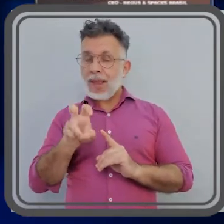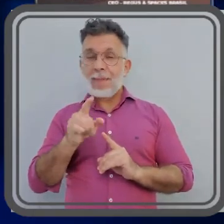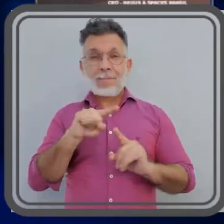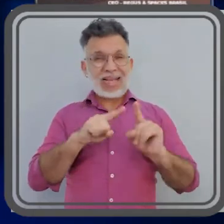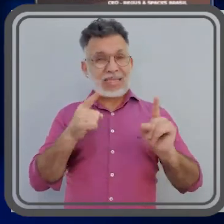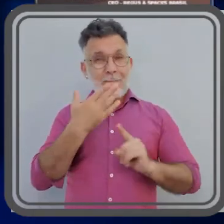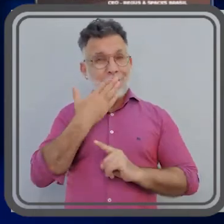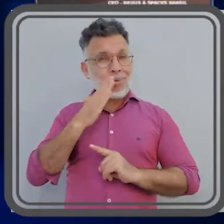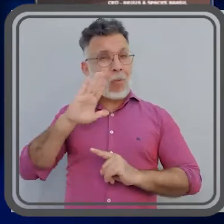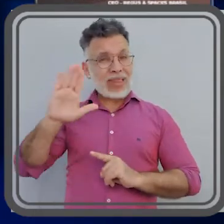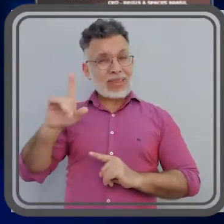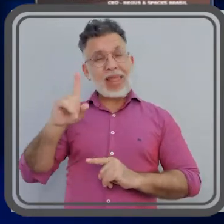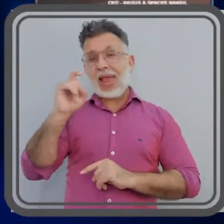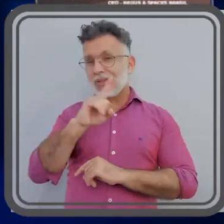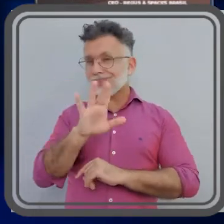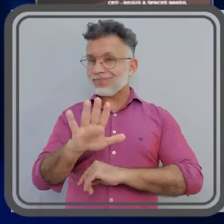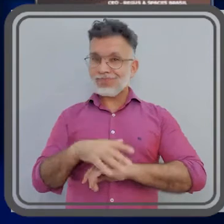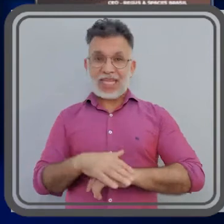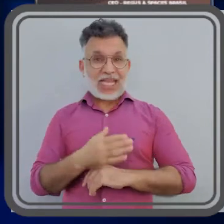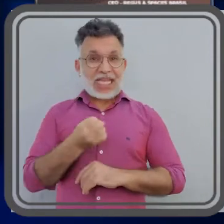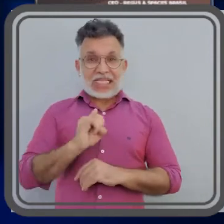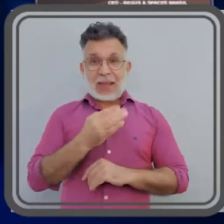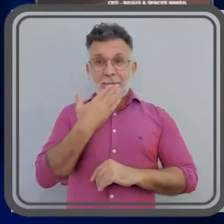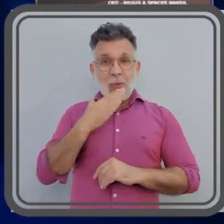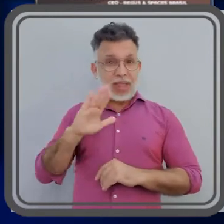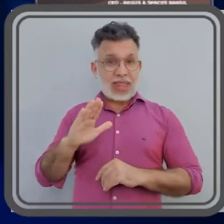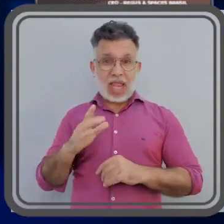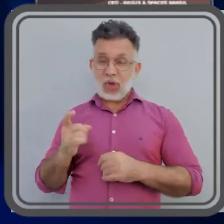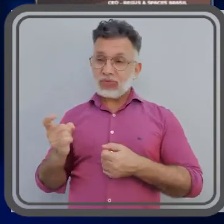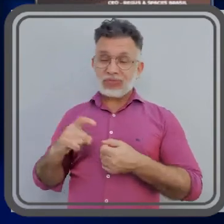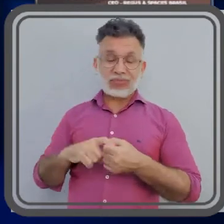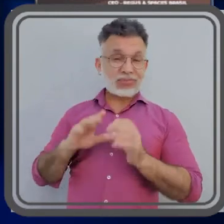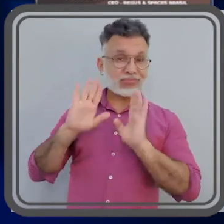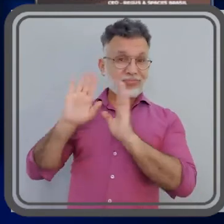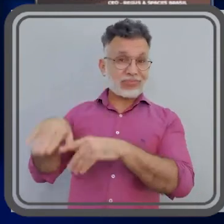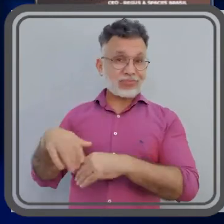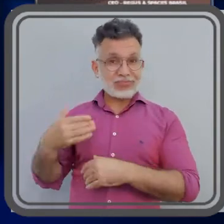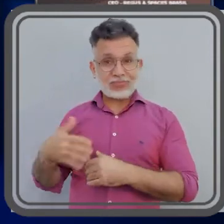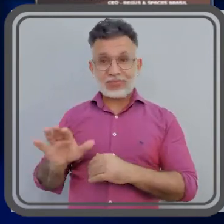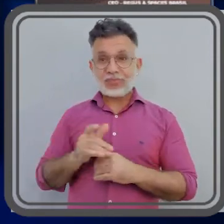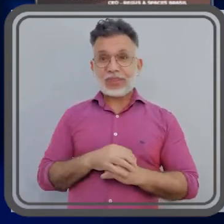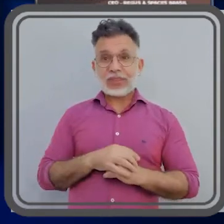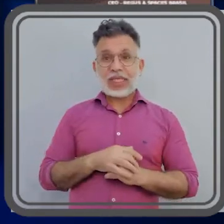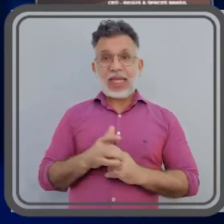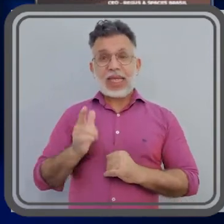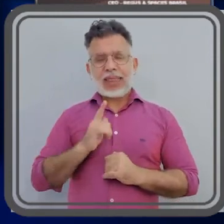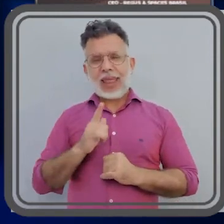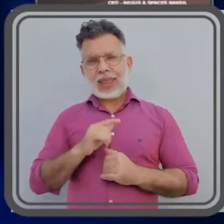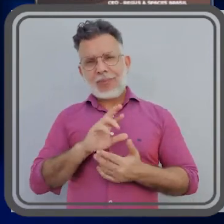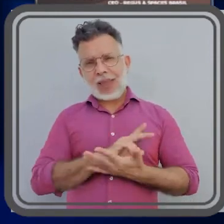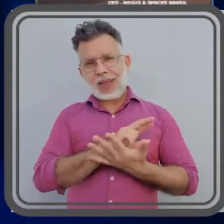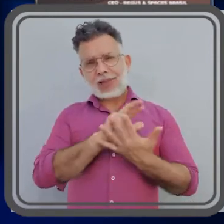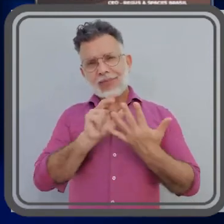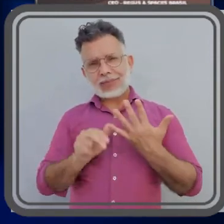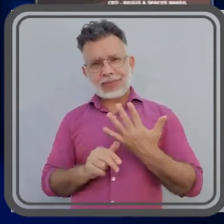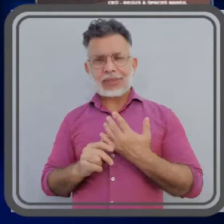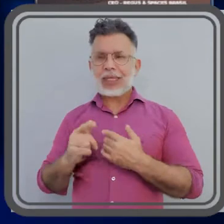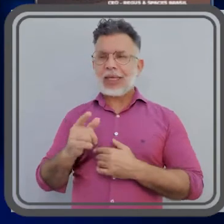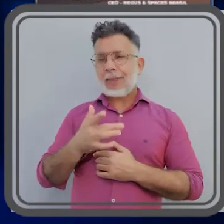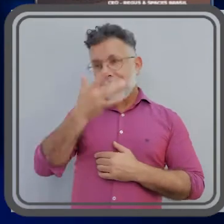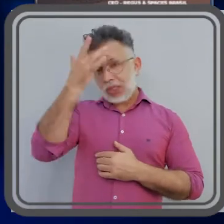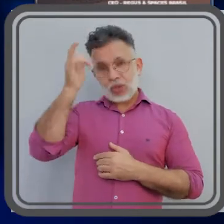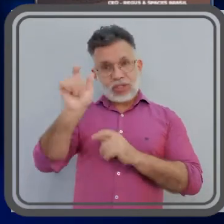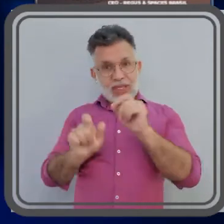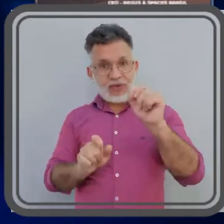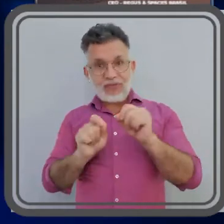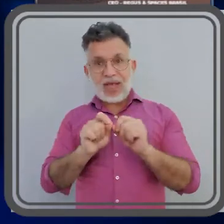complexo, né? Prometeu alto retorno também, não precisa nem escutar o resto. E tem aí as derivadas, que são pessoas que fazem tudo